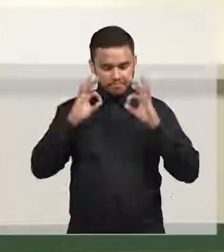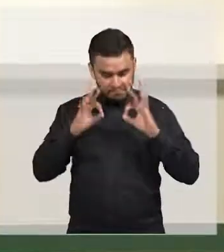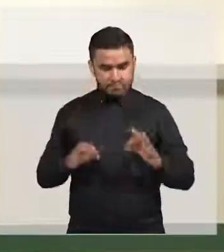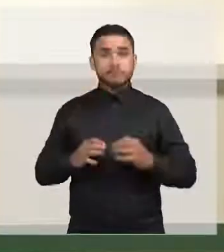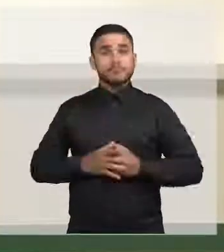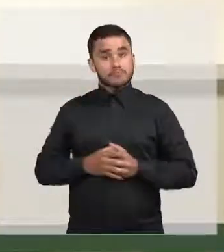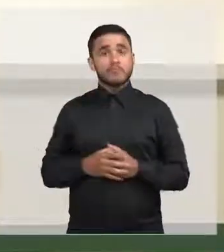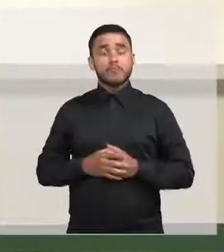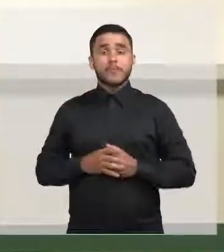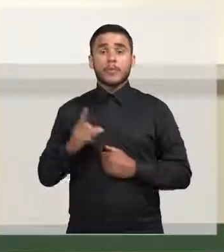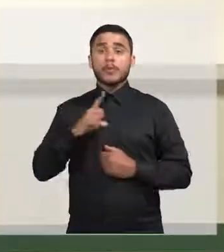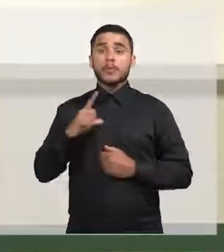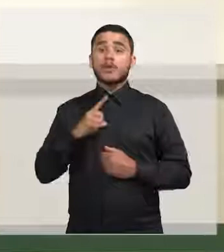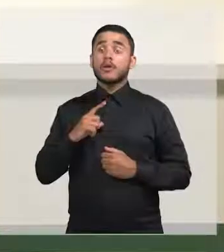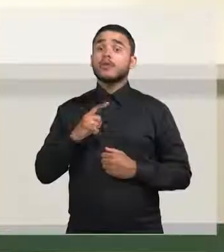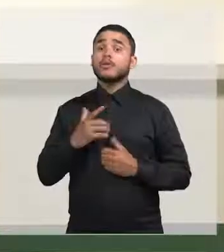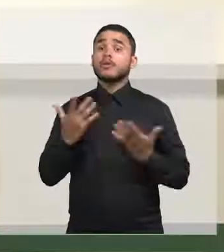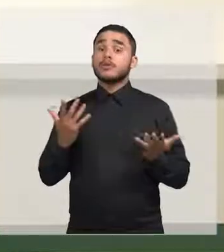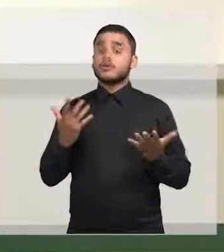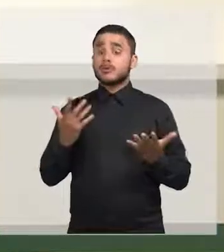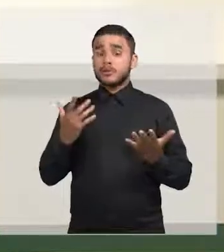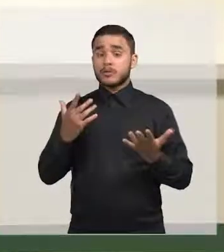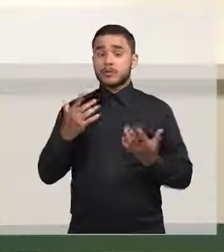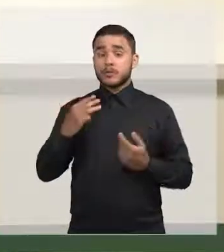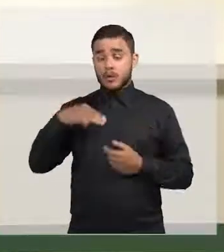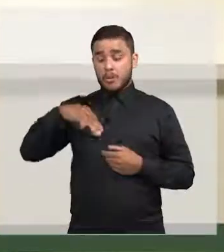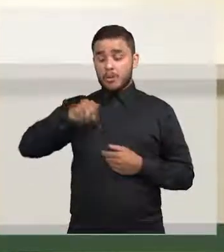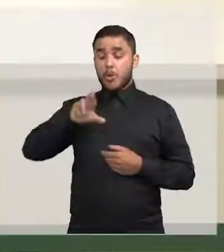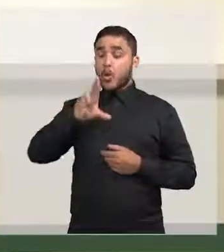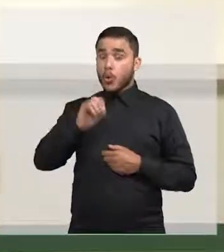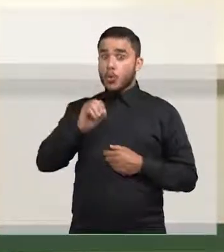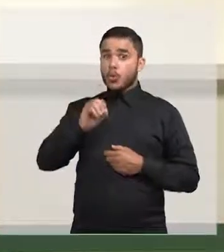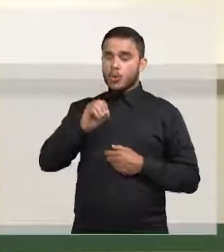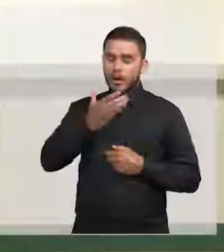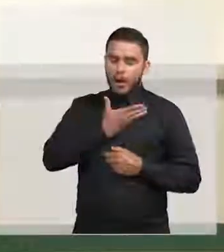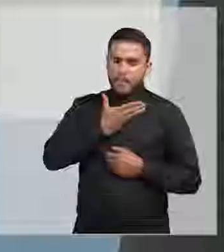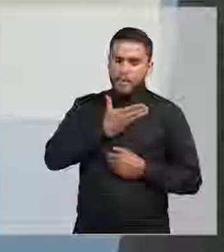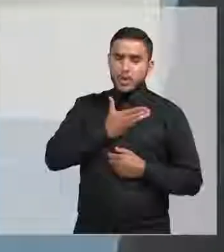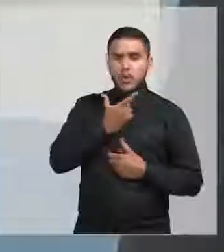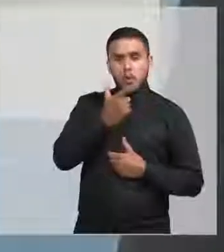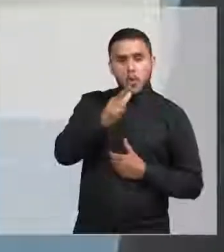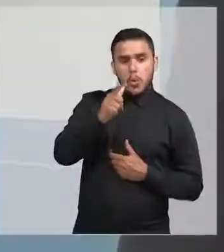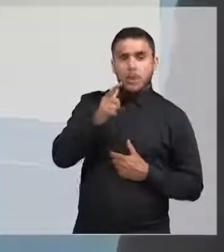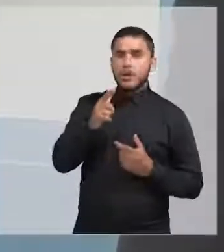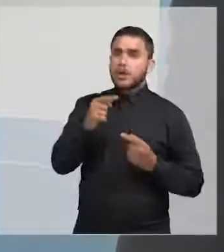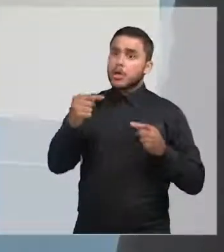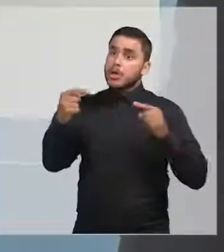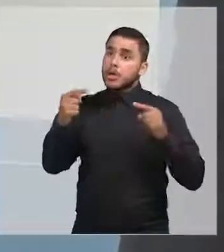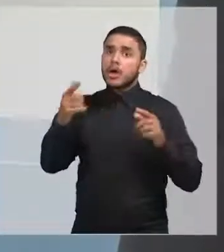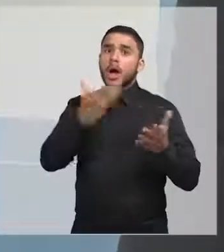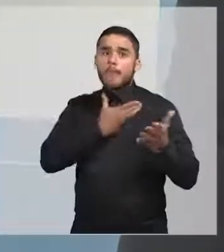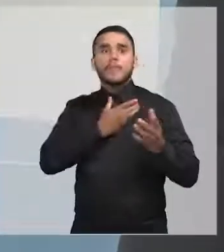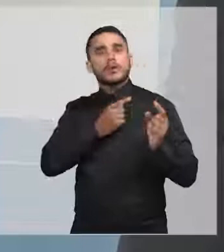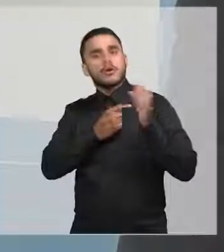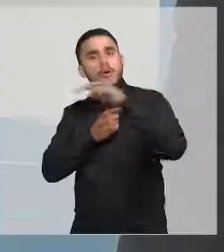um ministro que você não pode demitir. Tem ministro que tem uma estatura tão